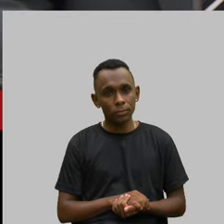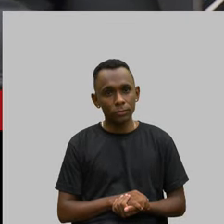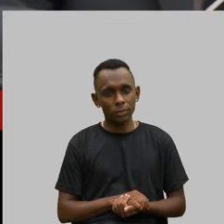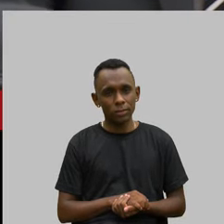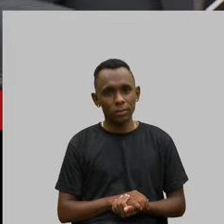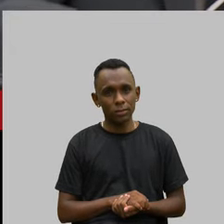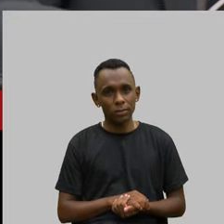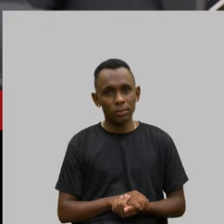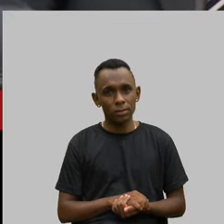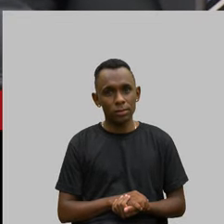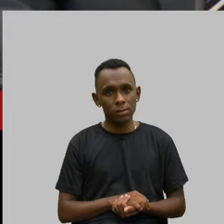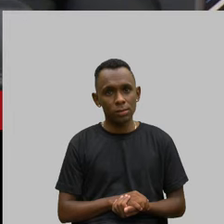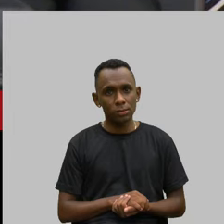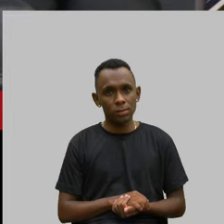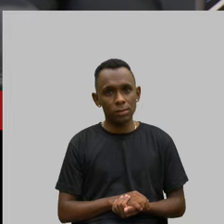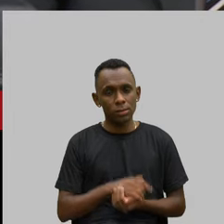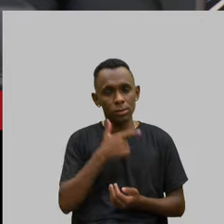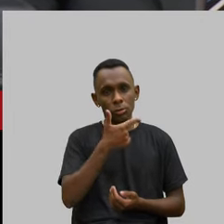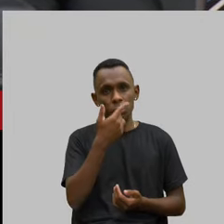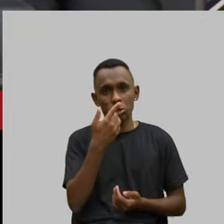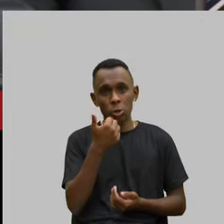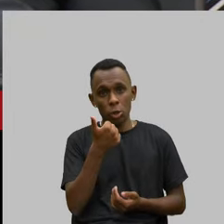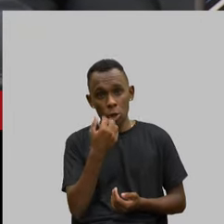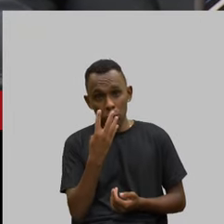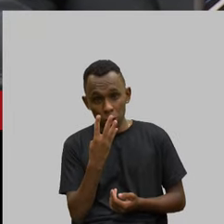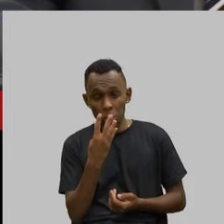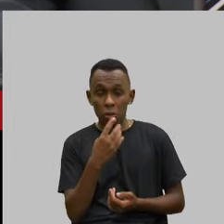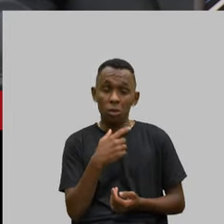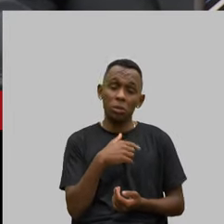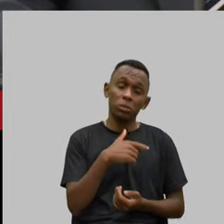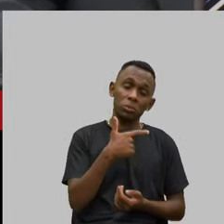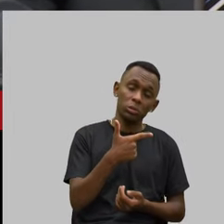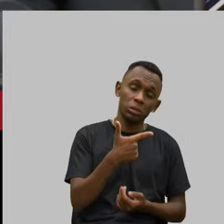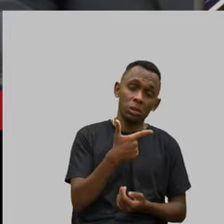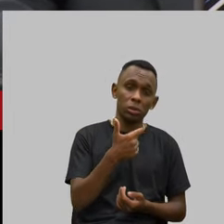na 214 é 211